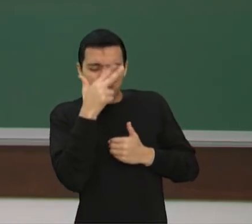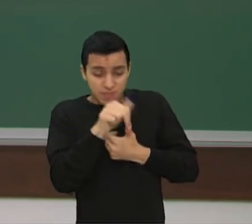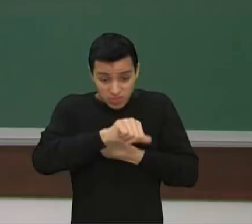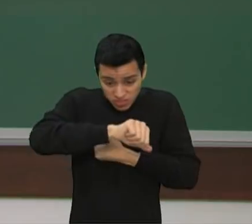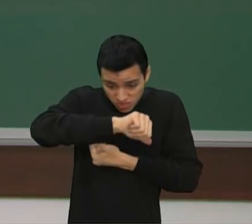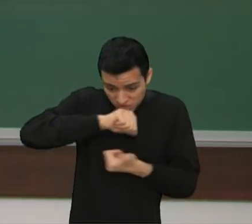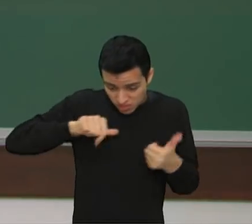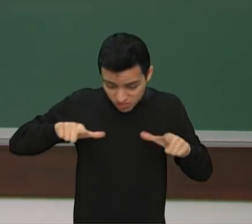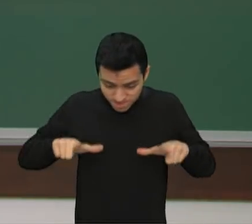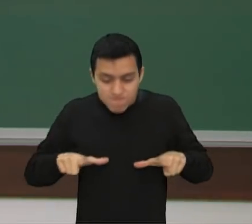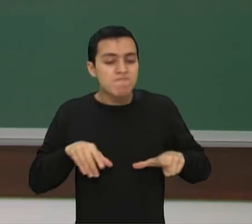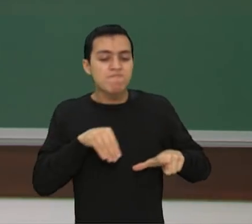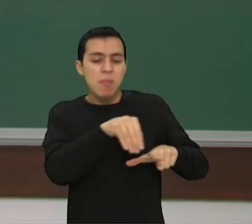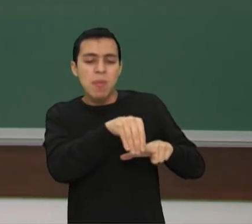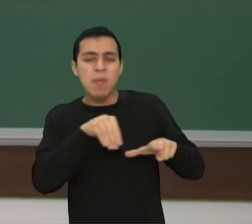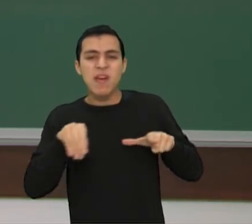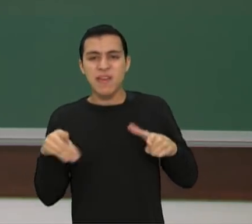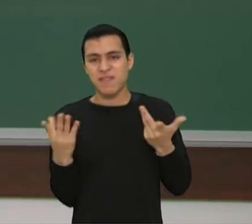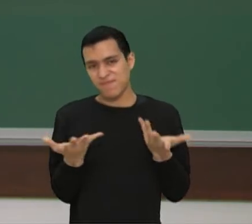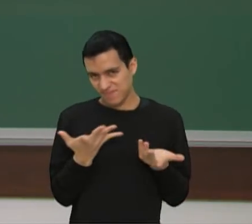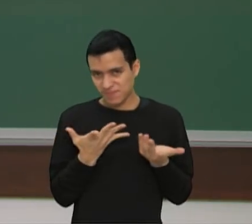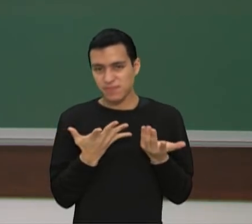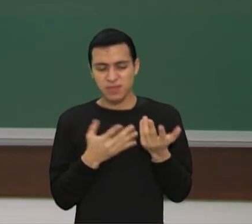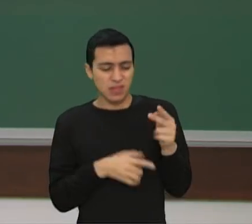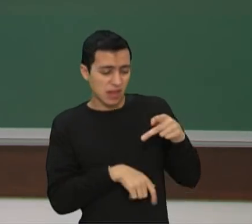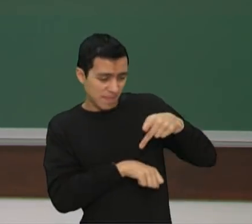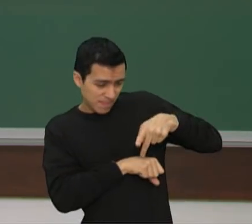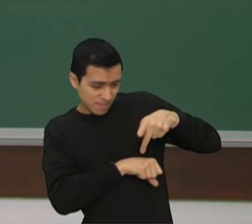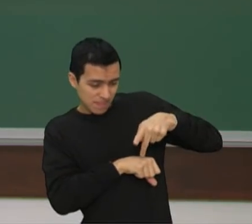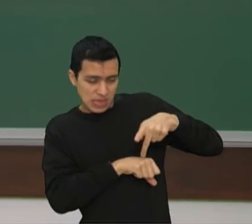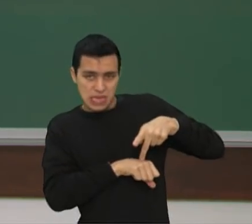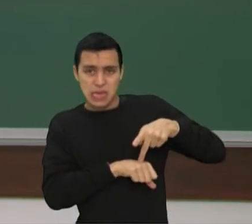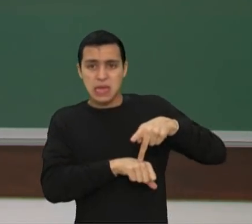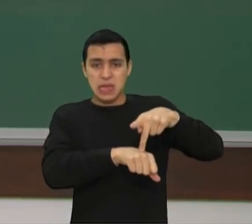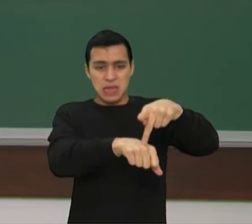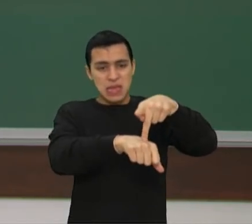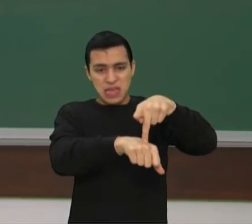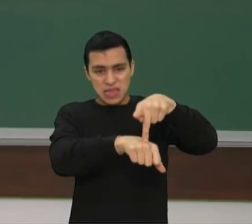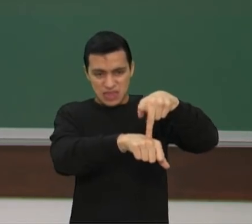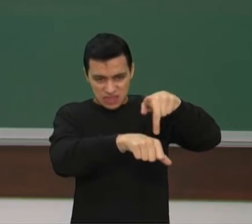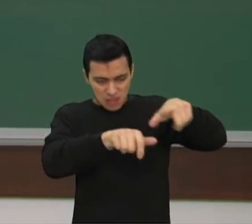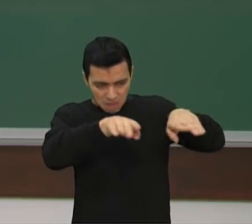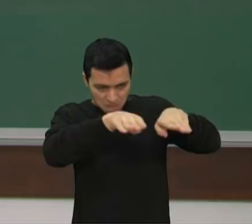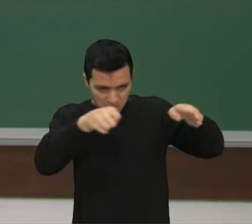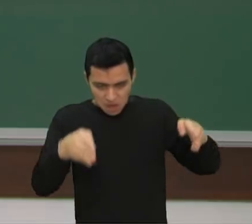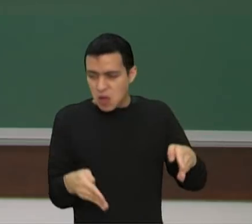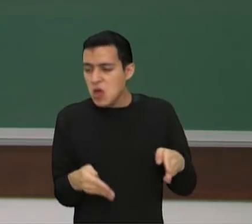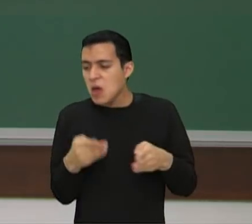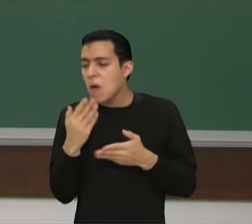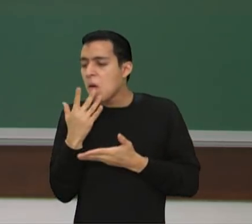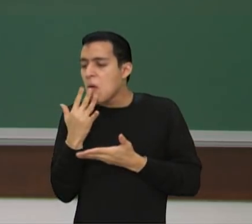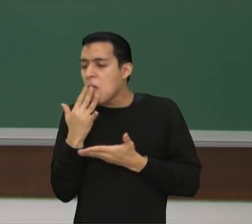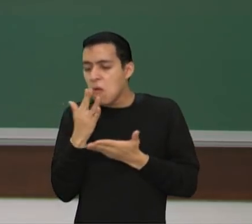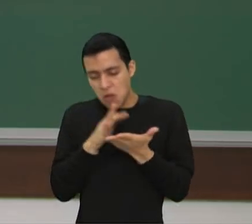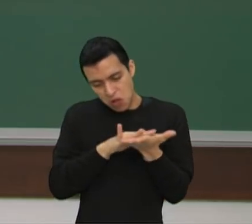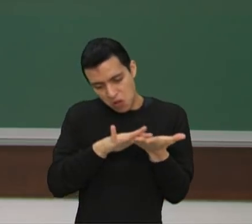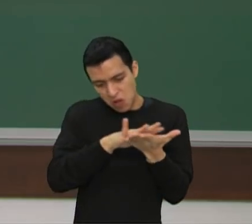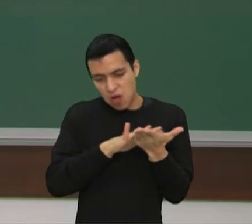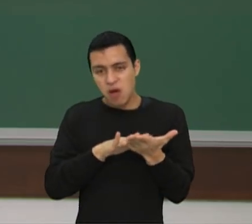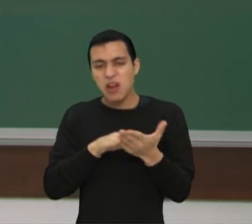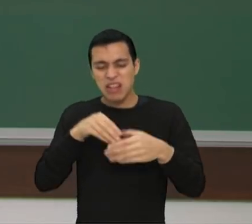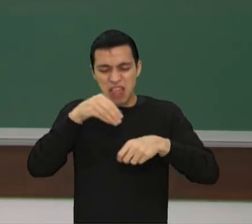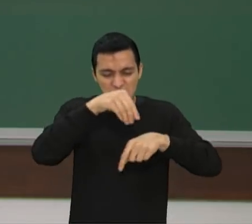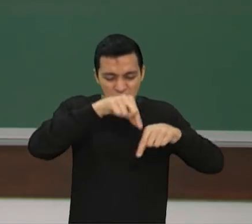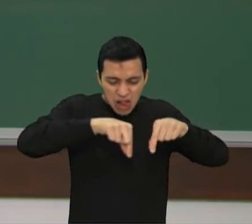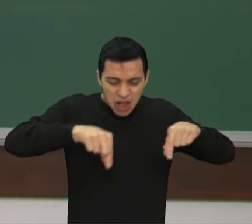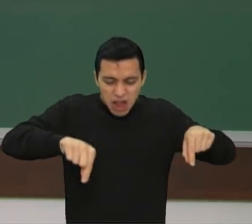transformavam no tabuleiro para eles, né? Então, uma pedra com uma tinta e pedrinhas ali virava o tabuleiro e as peças para